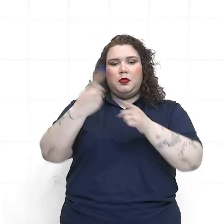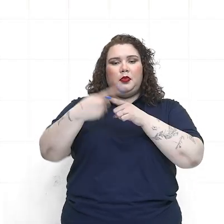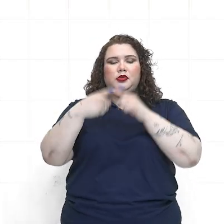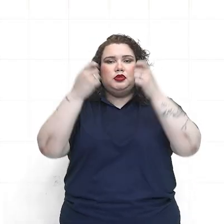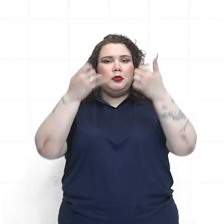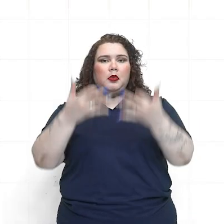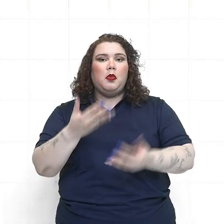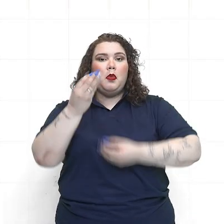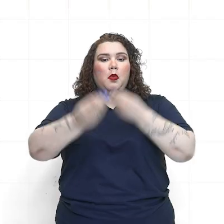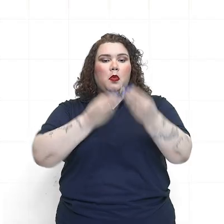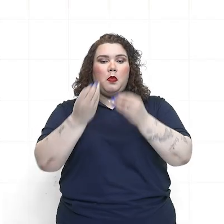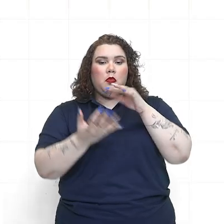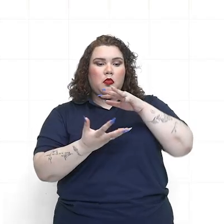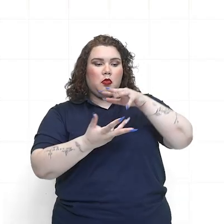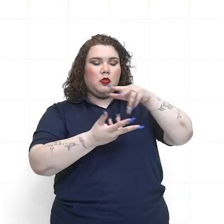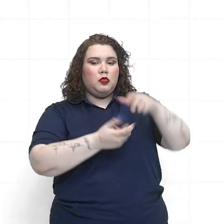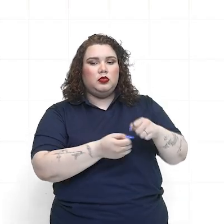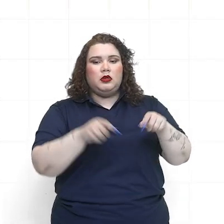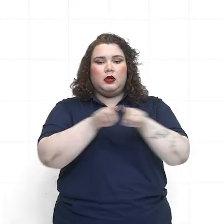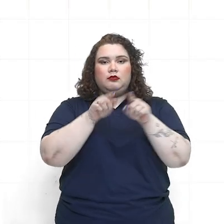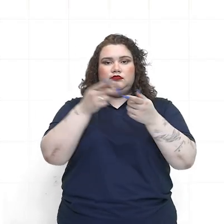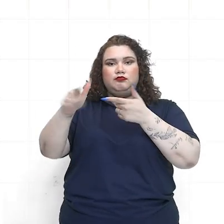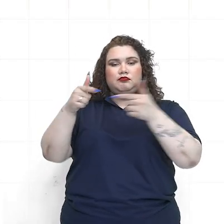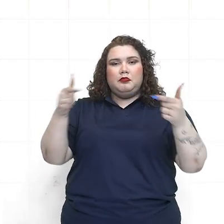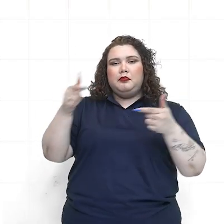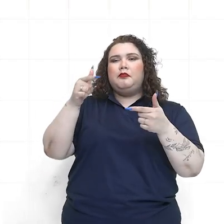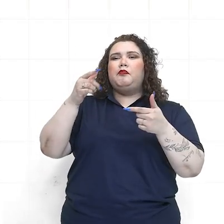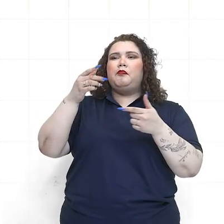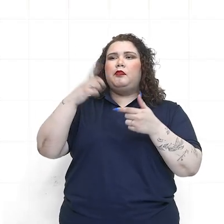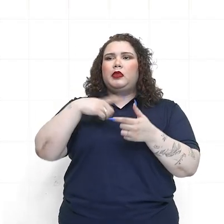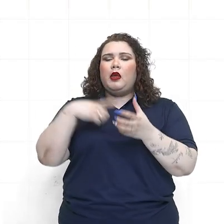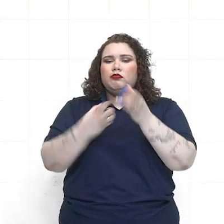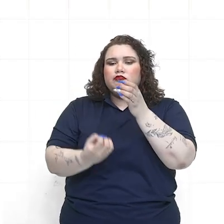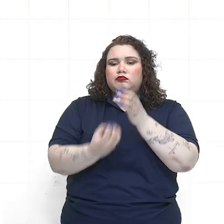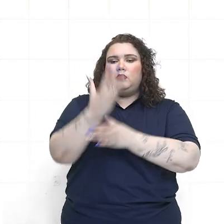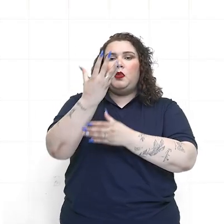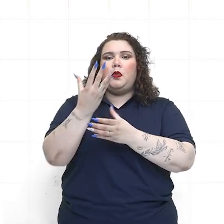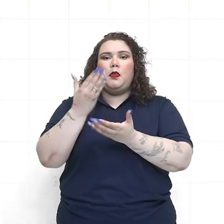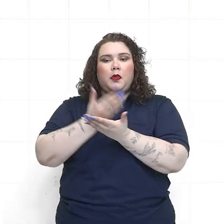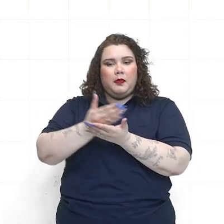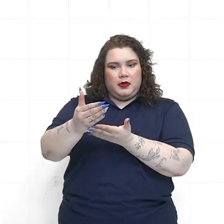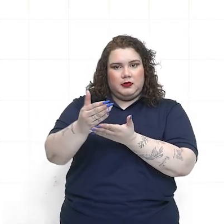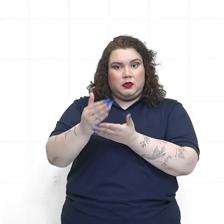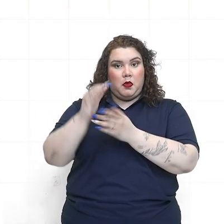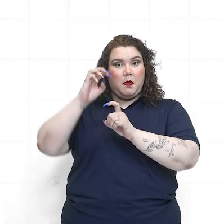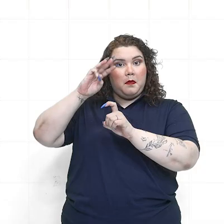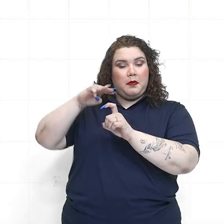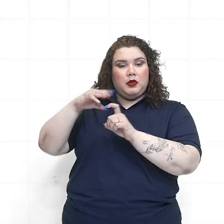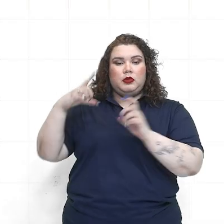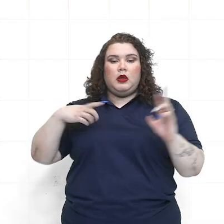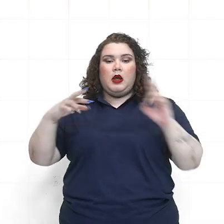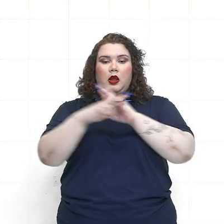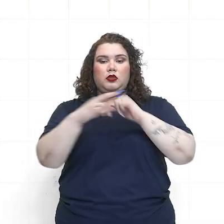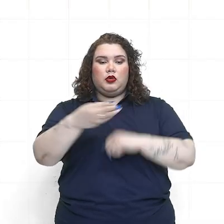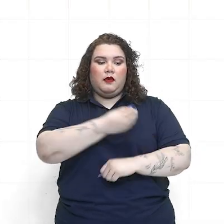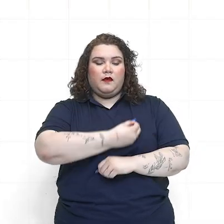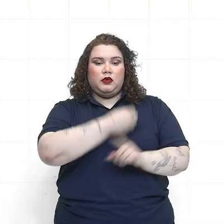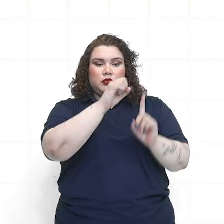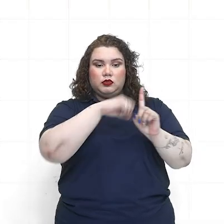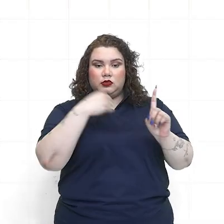como o mundo e todos os seres passam a existir. Os mitos se relacionam com a vida social,